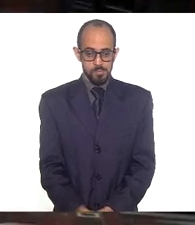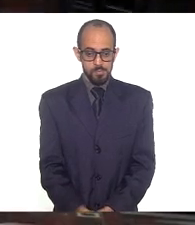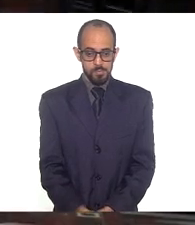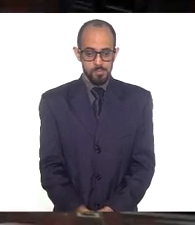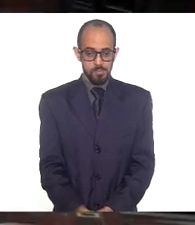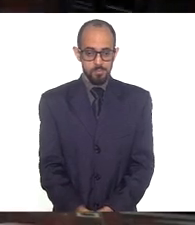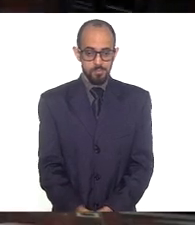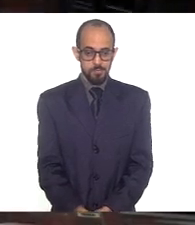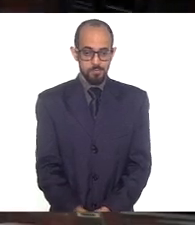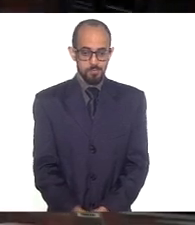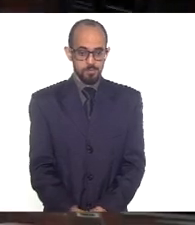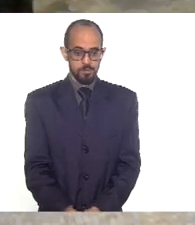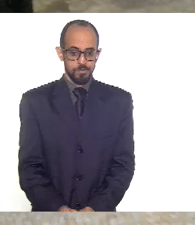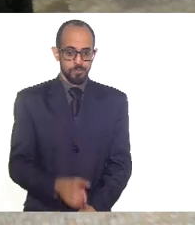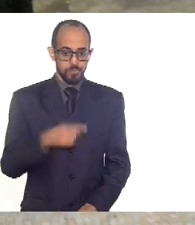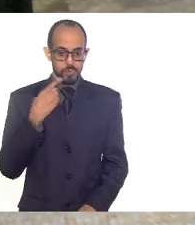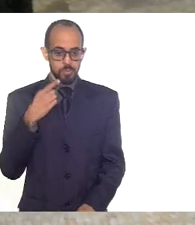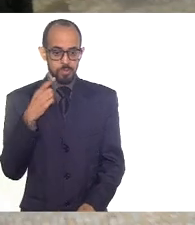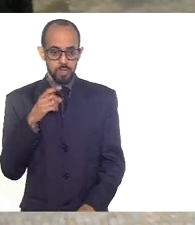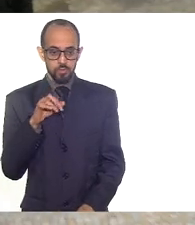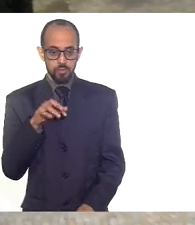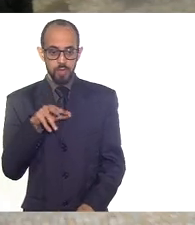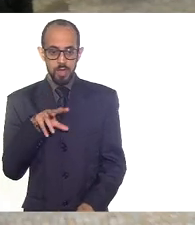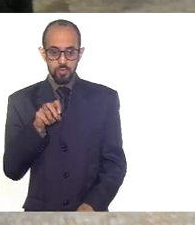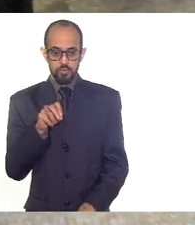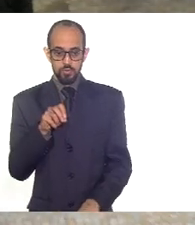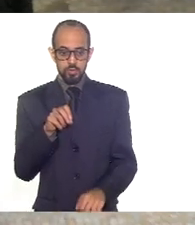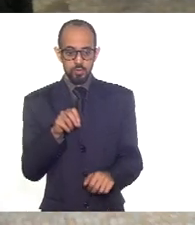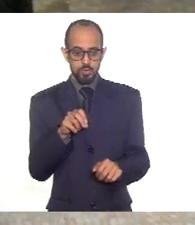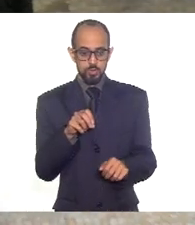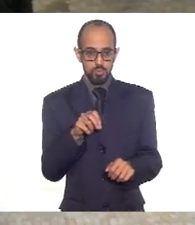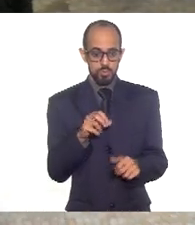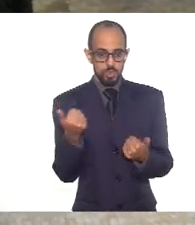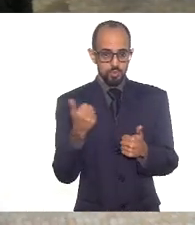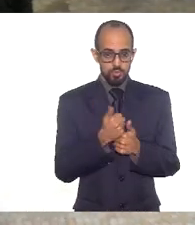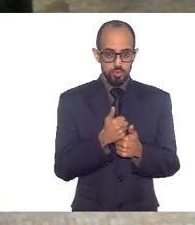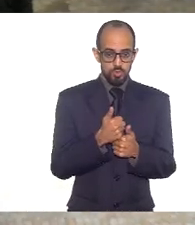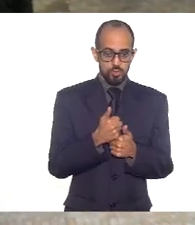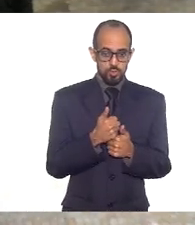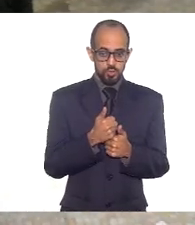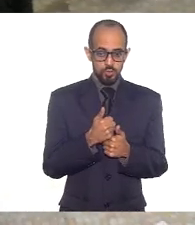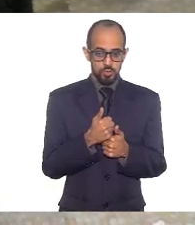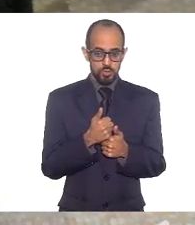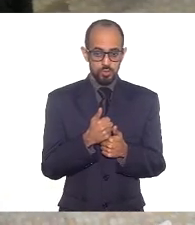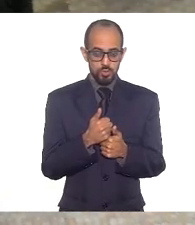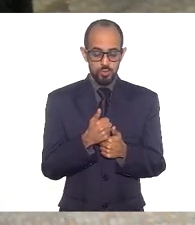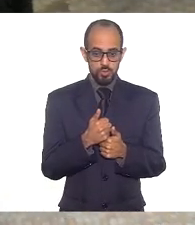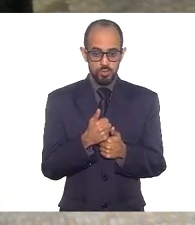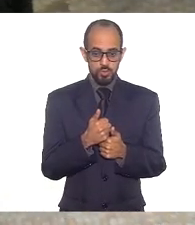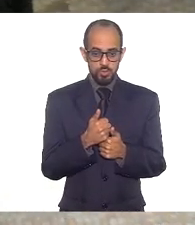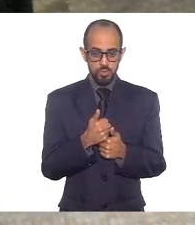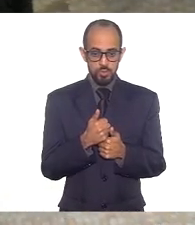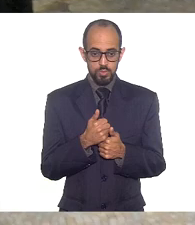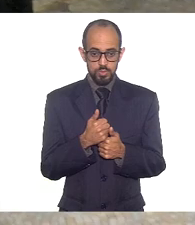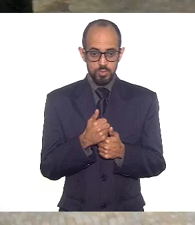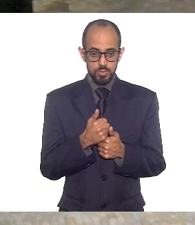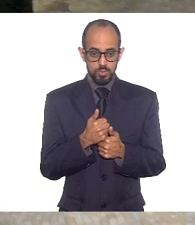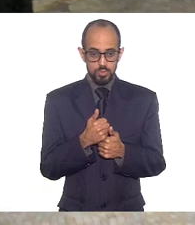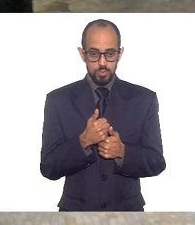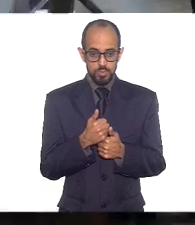o deputado Flávio tem que dar para subir pelo substitutivo e o emendar alguma coisa